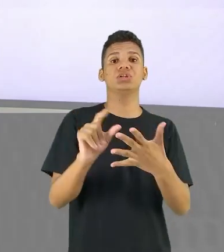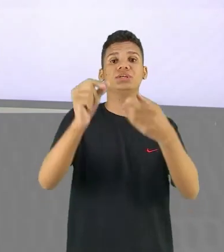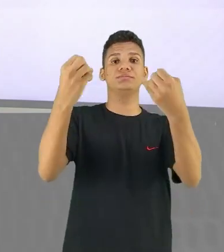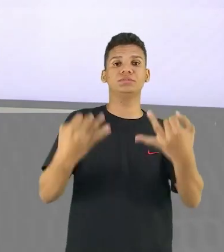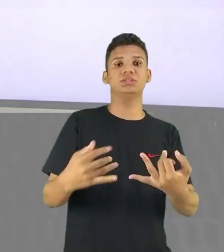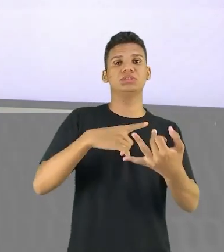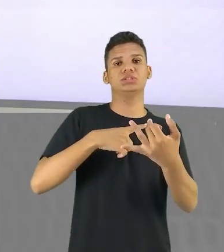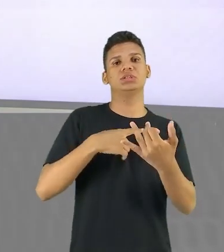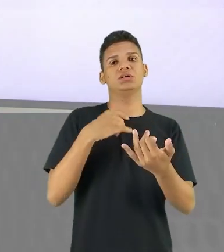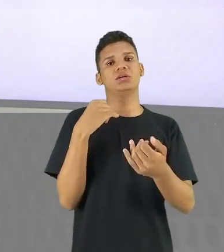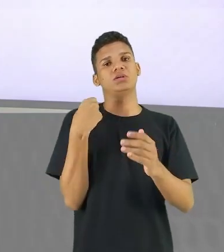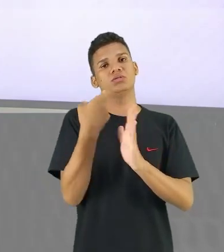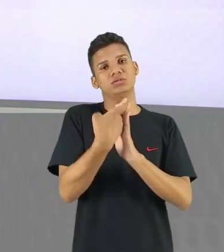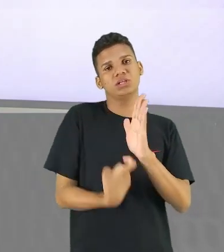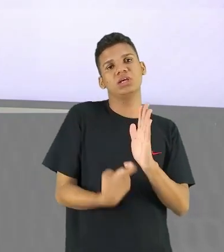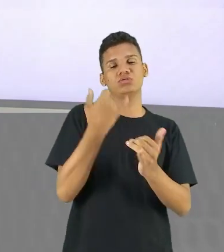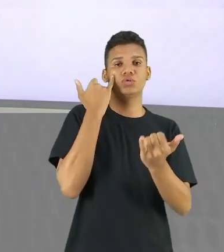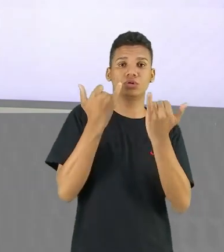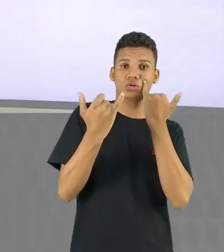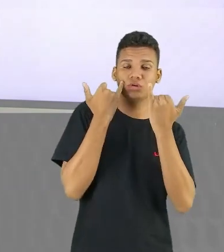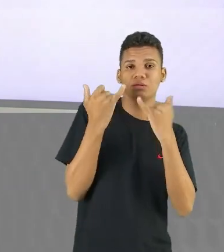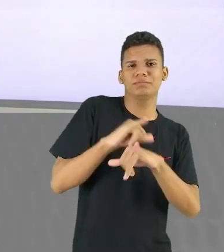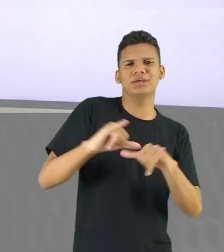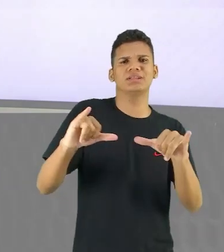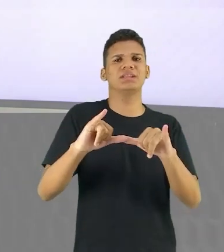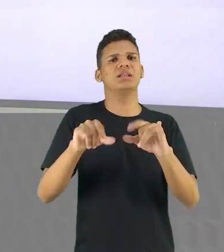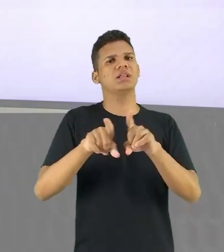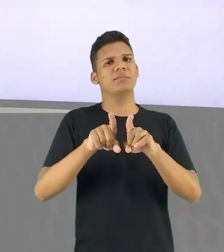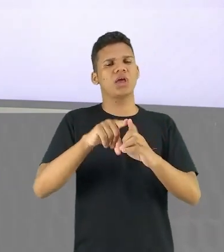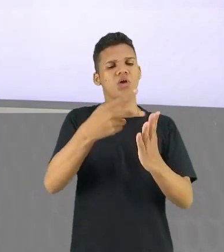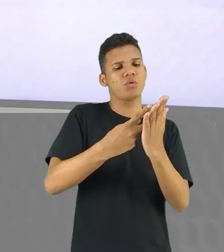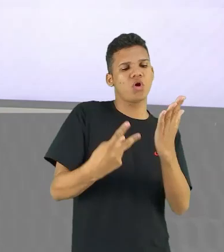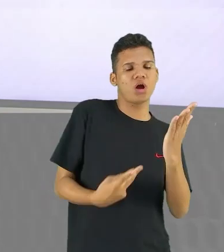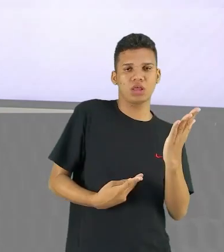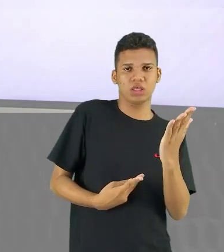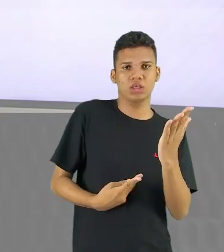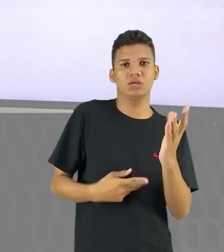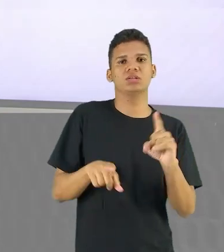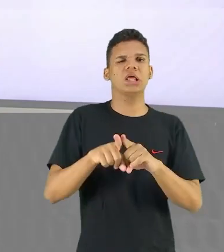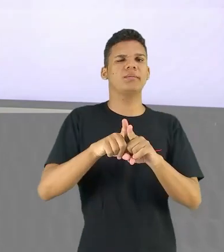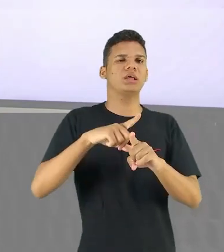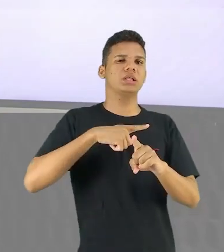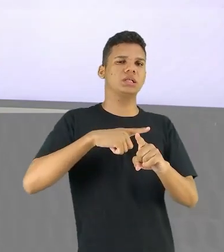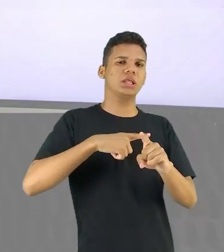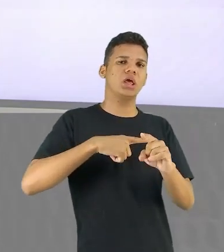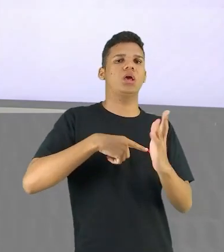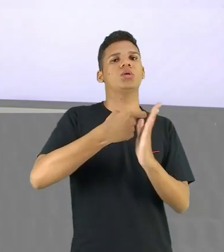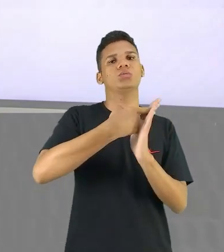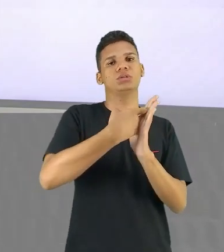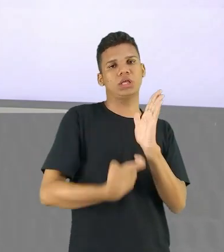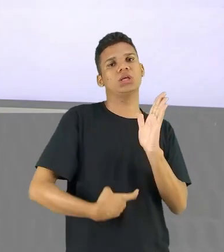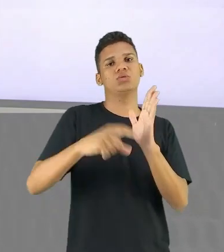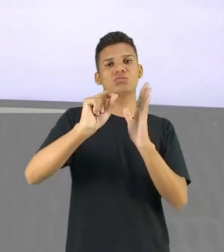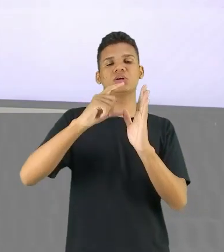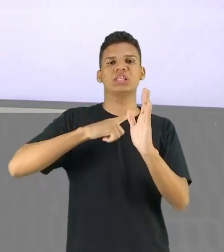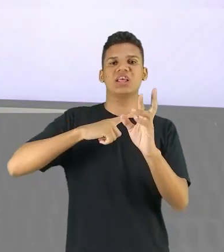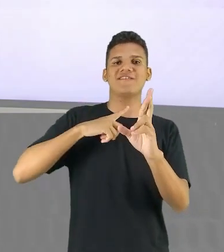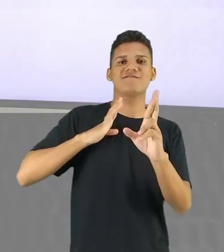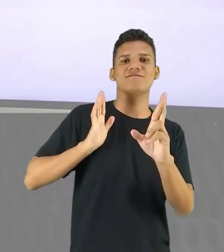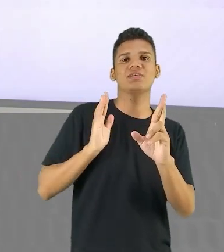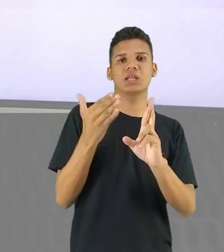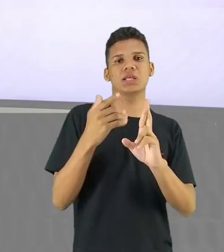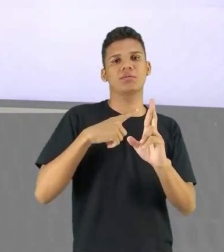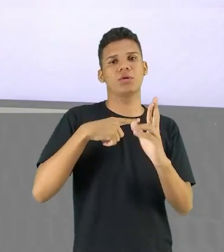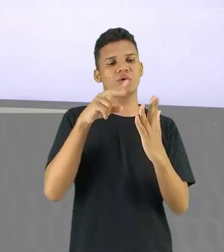textos informativos, eu já falei sobre poemas, sobre cartoons, sobre os textos que fazem referência